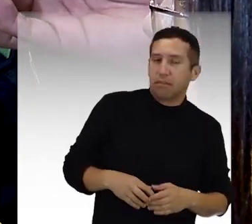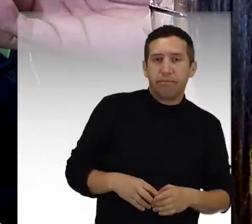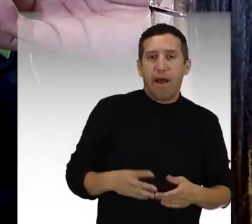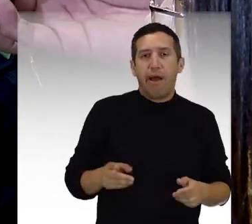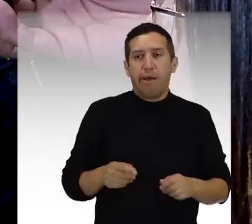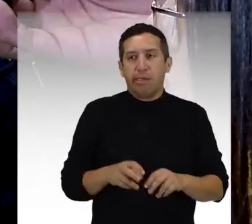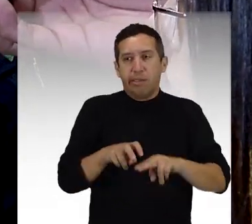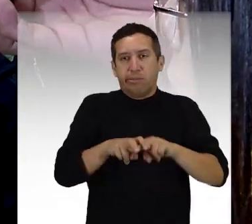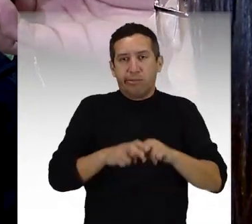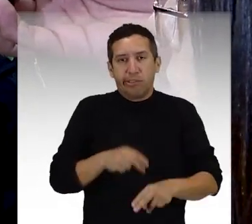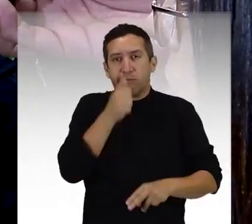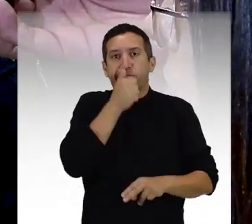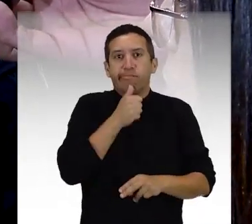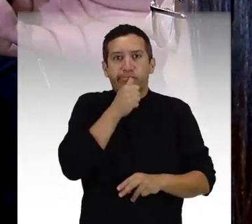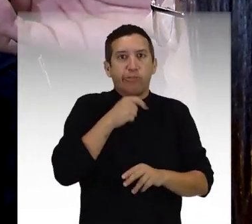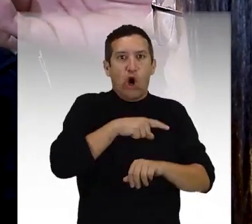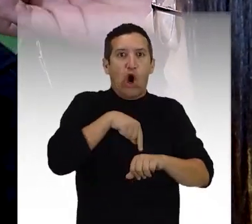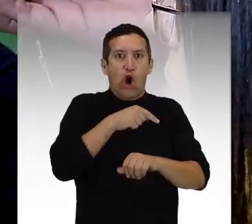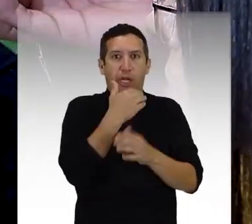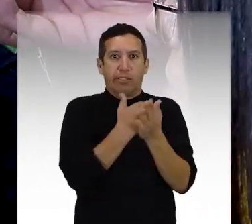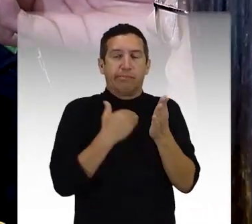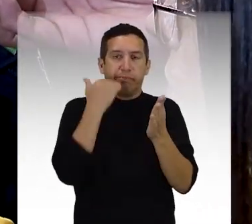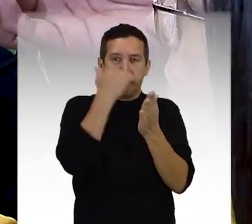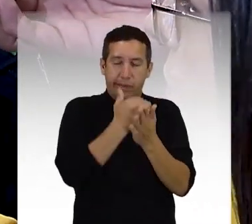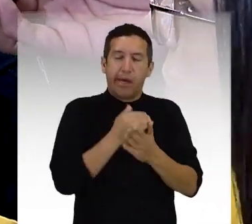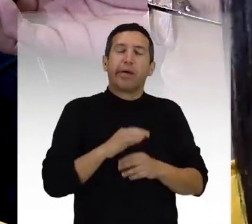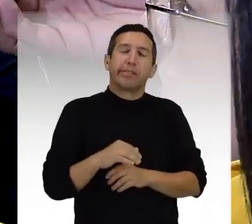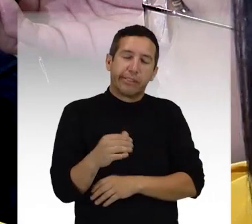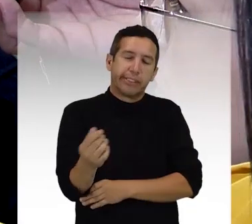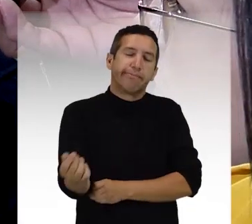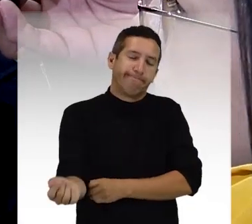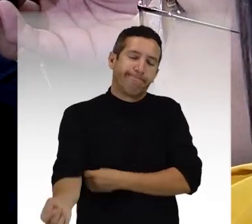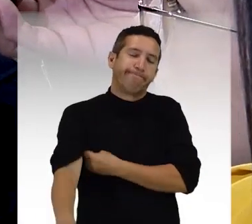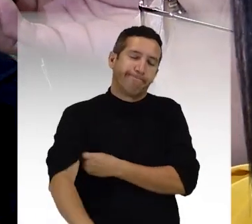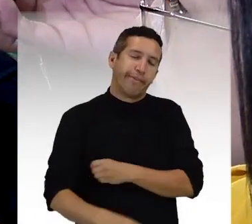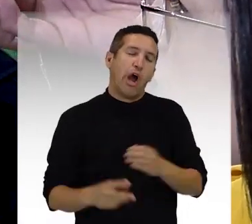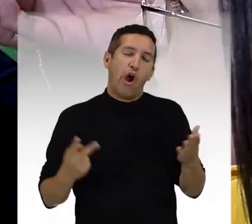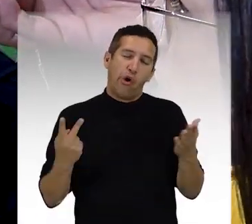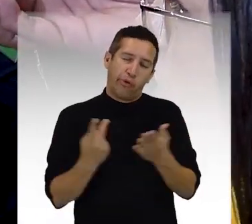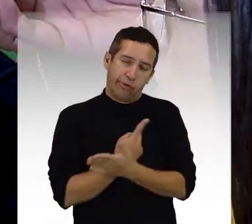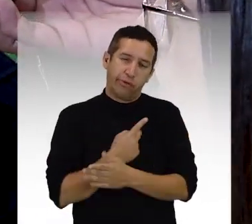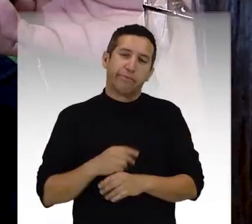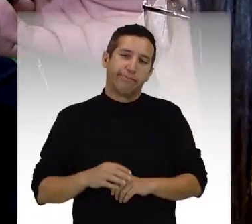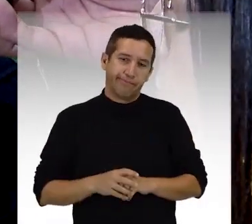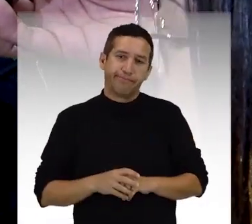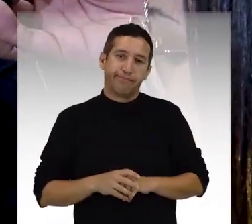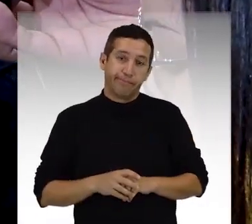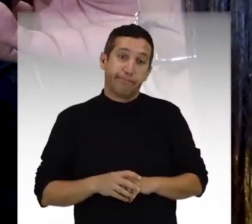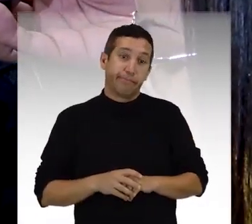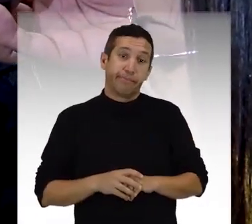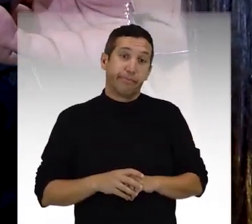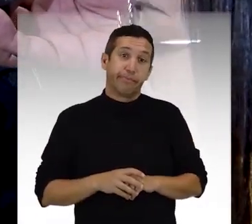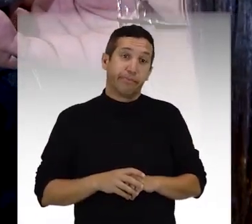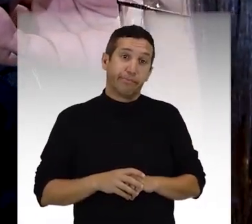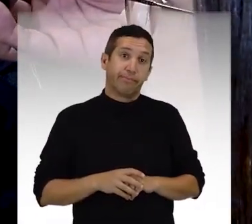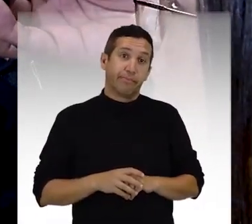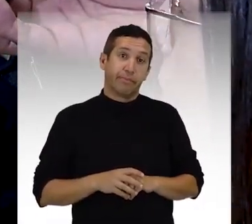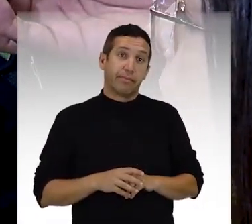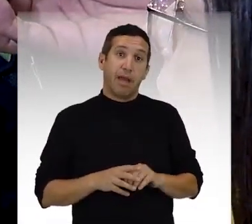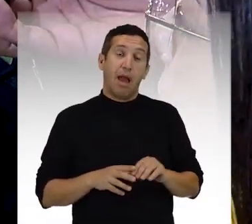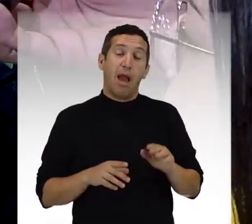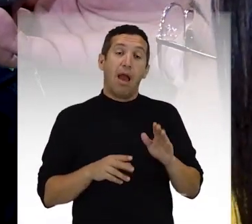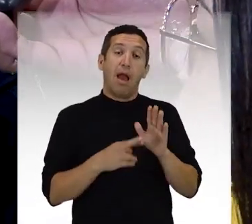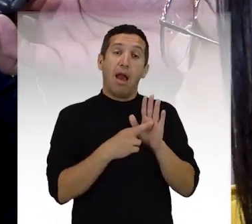o que os fazem se sacrificar além do horário de